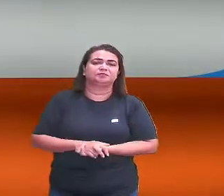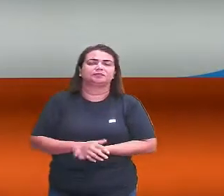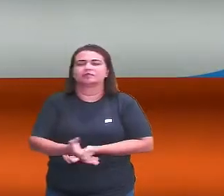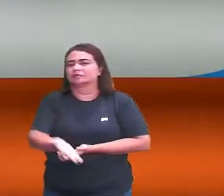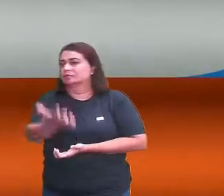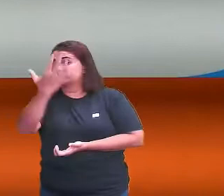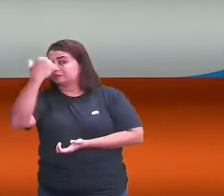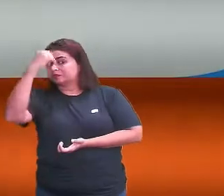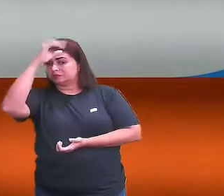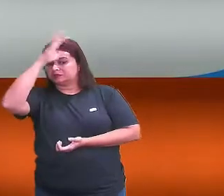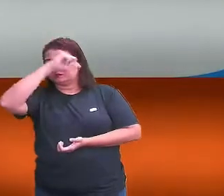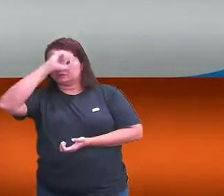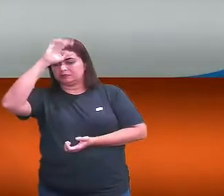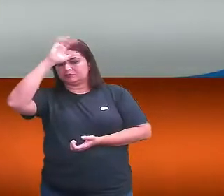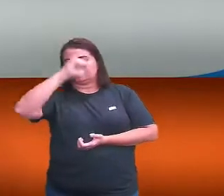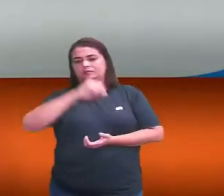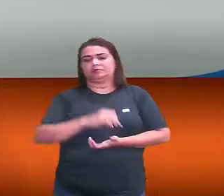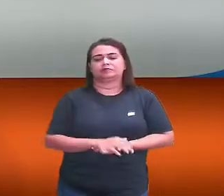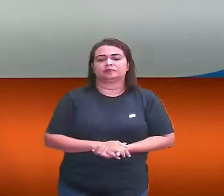lá.